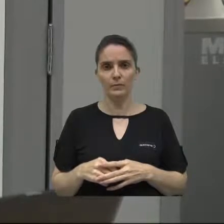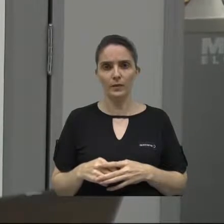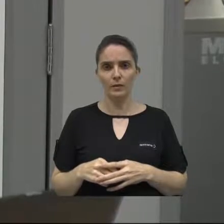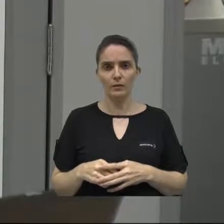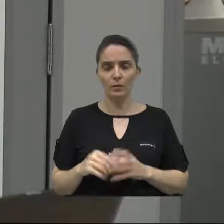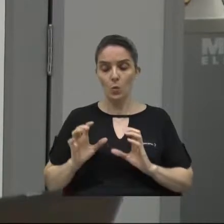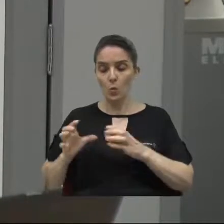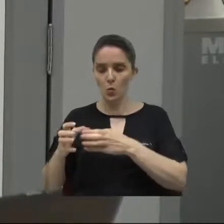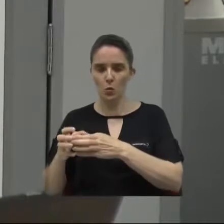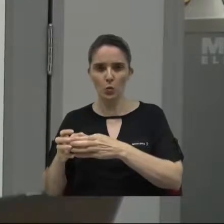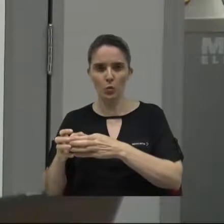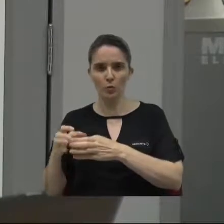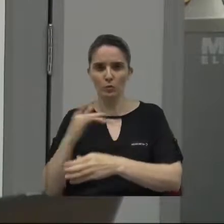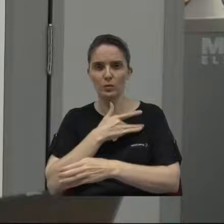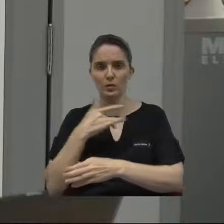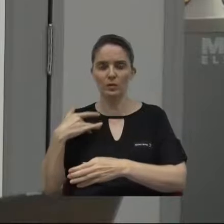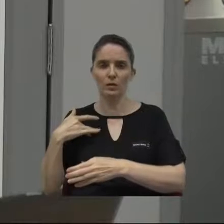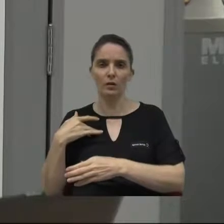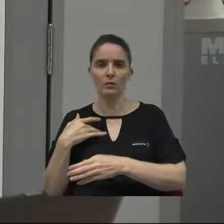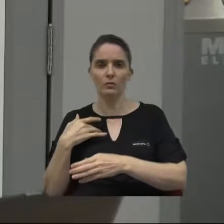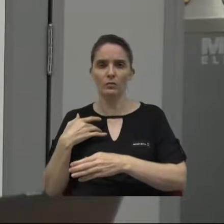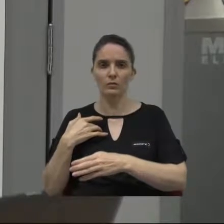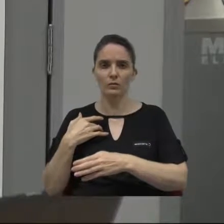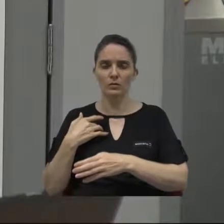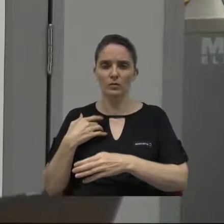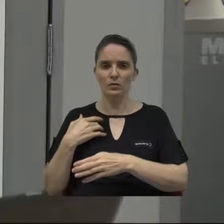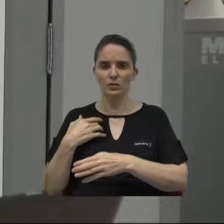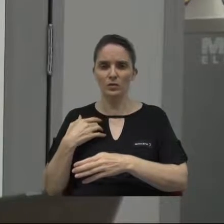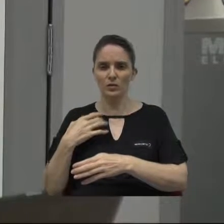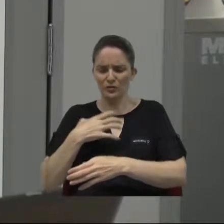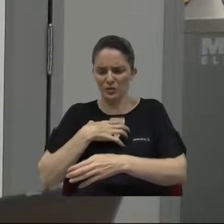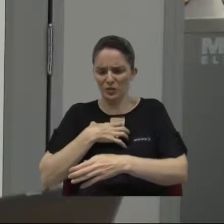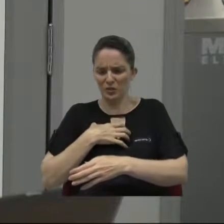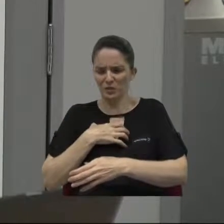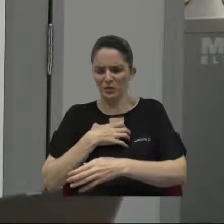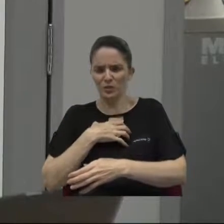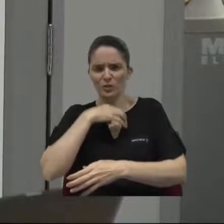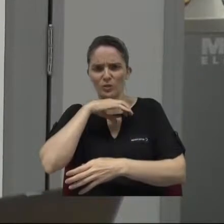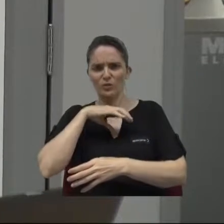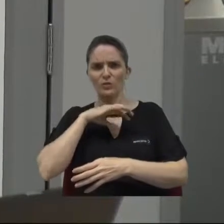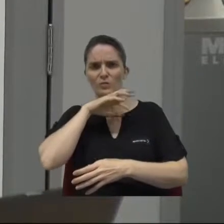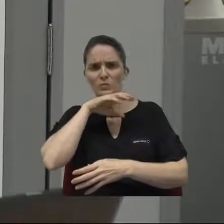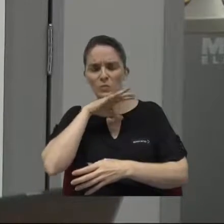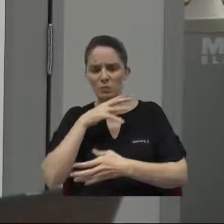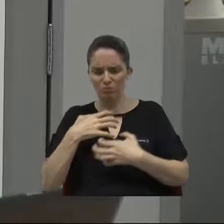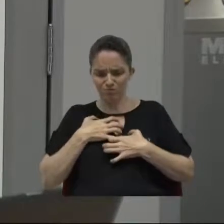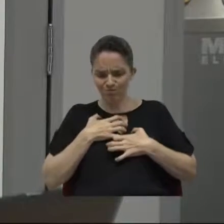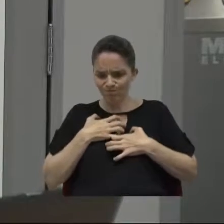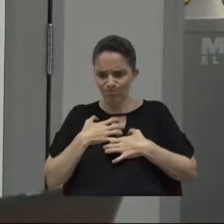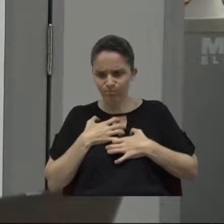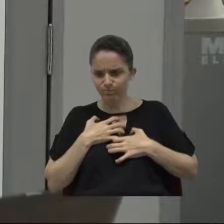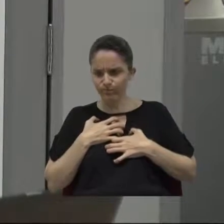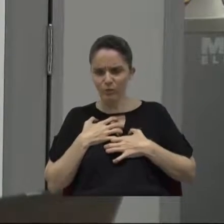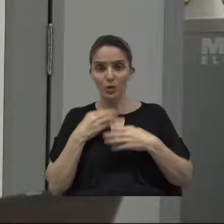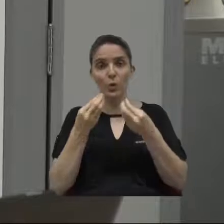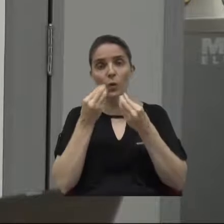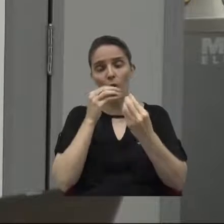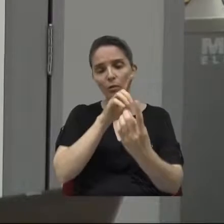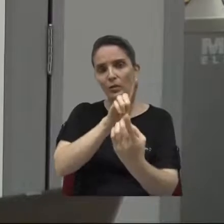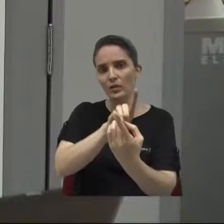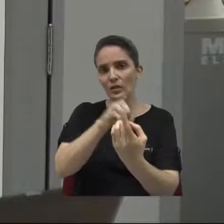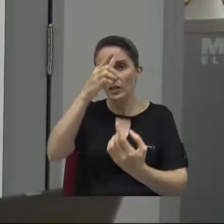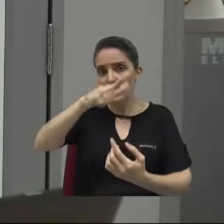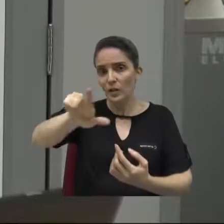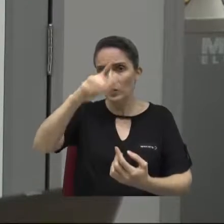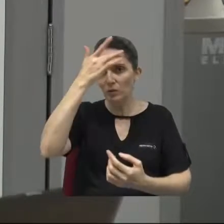contaminando, acaba contagiando os outros que estão ali presentes também. E isso muitas vezes acaba por nos desestruturar. E as